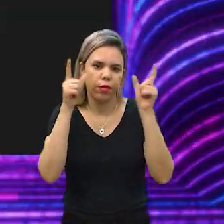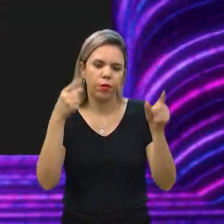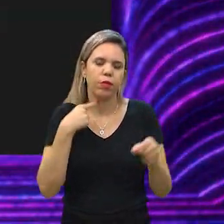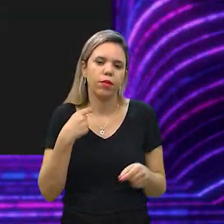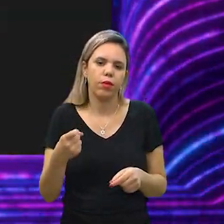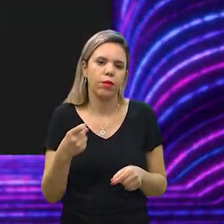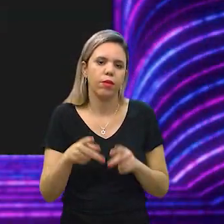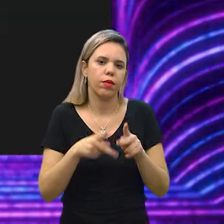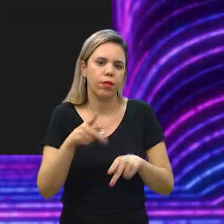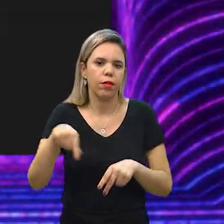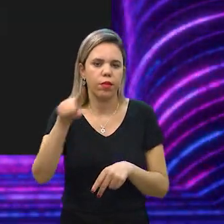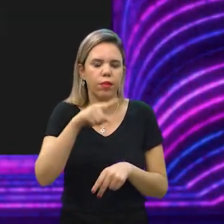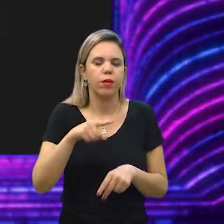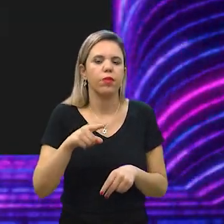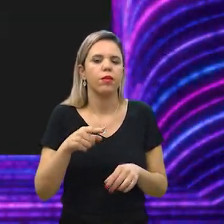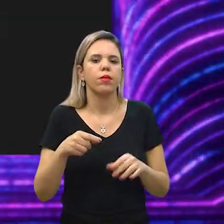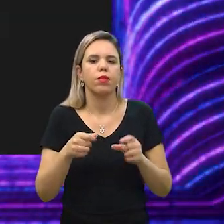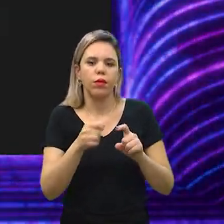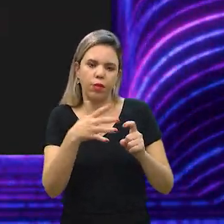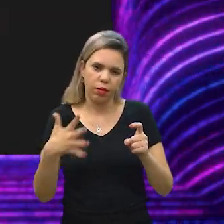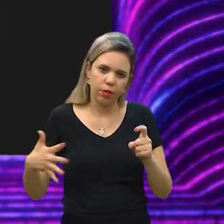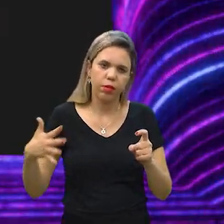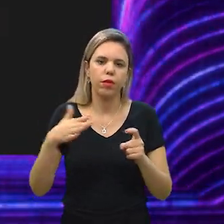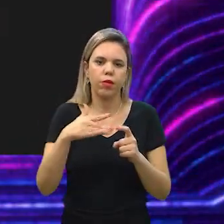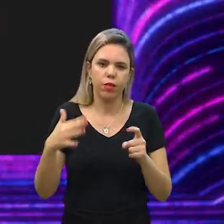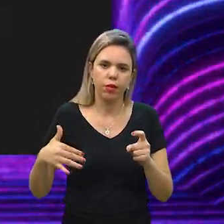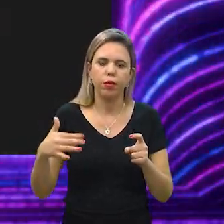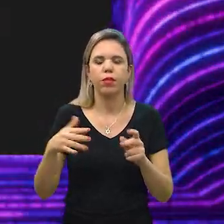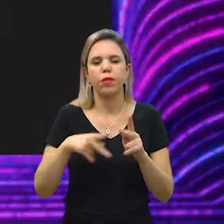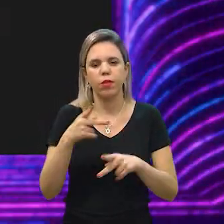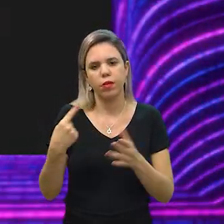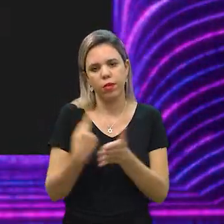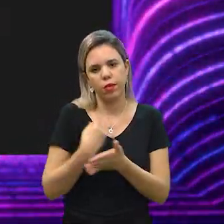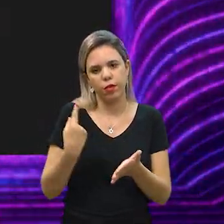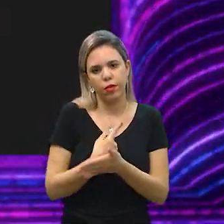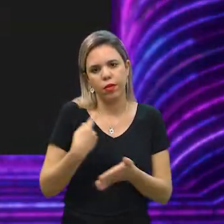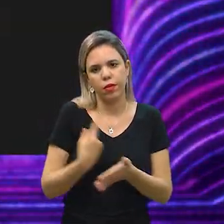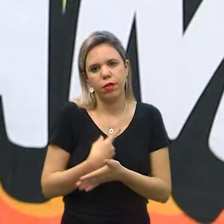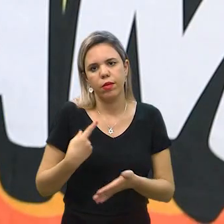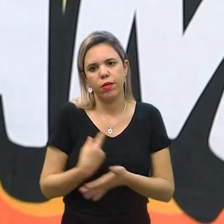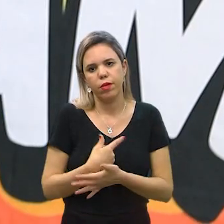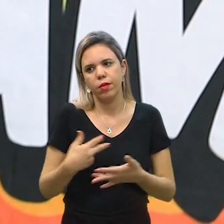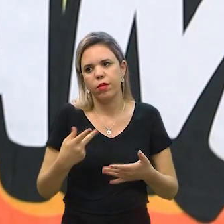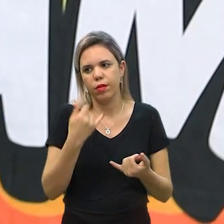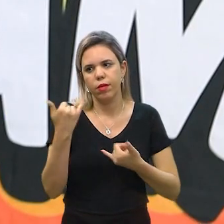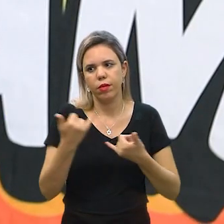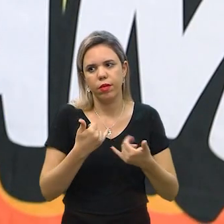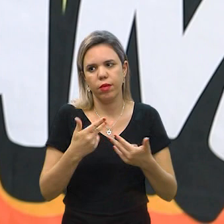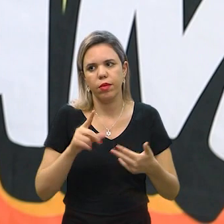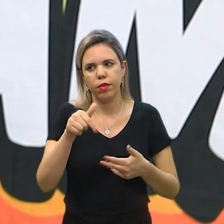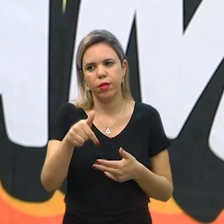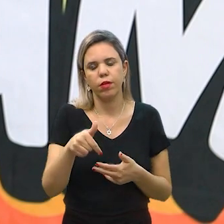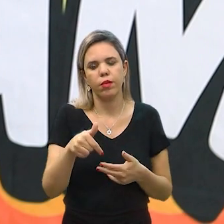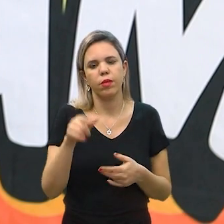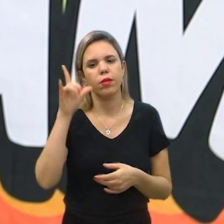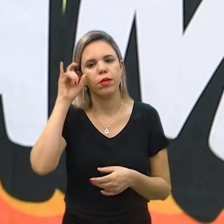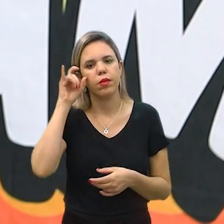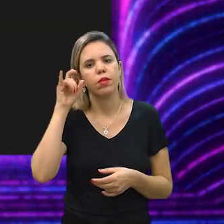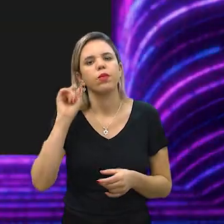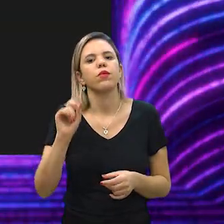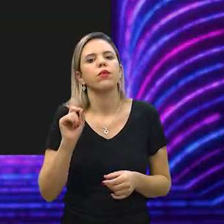despertei o interesse de várias pessoas na mitologia. Teve várias pessoas que me perguntaram, me falaram lá depois no